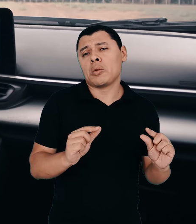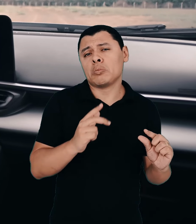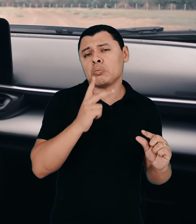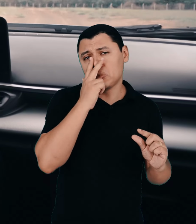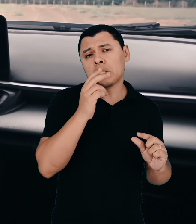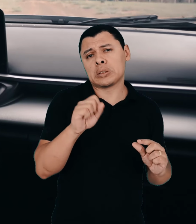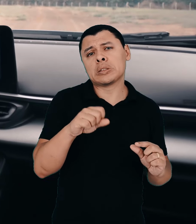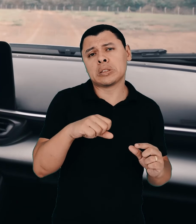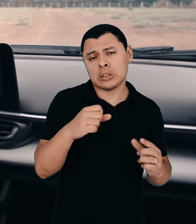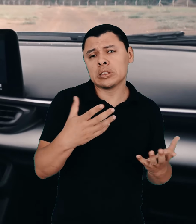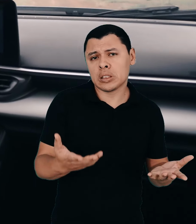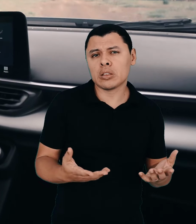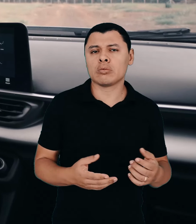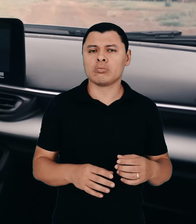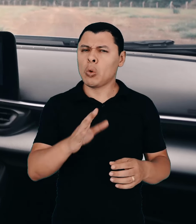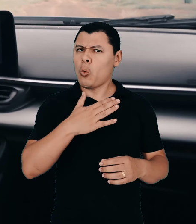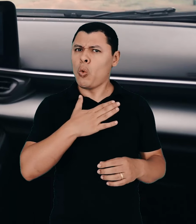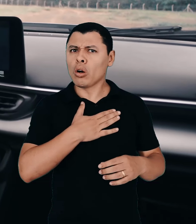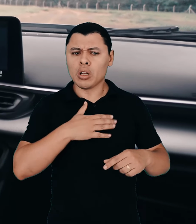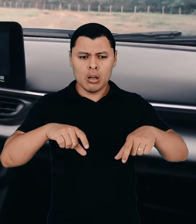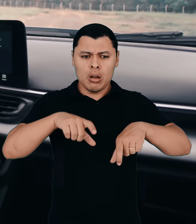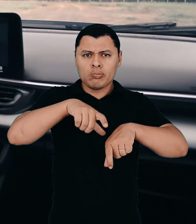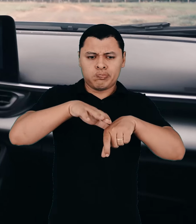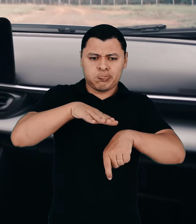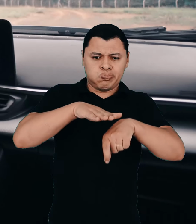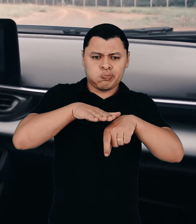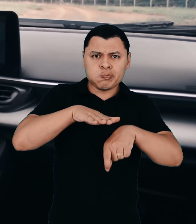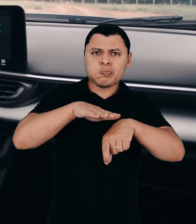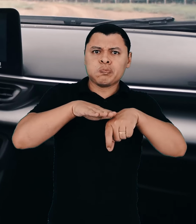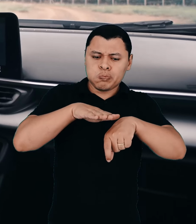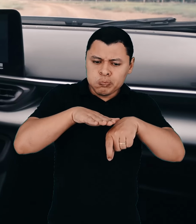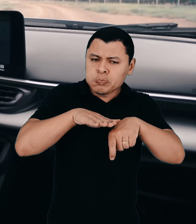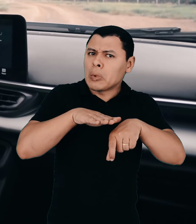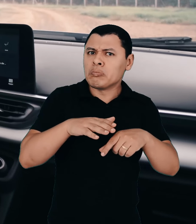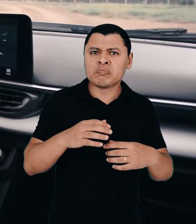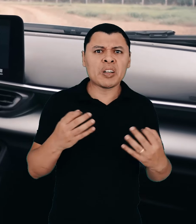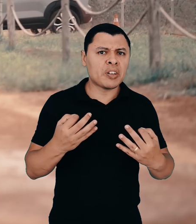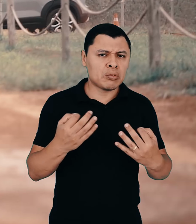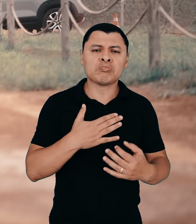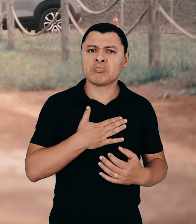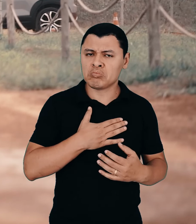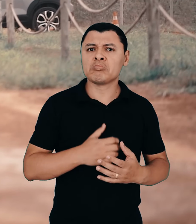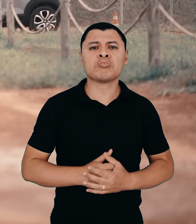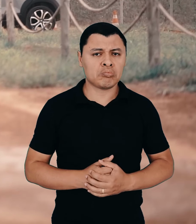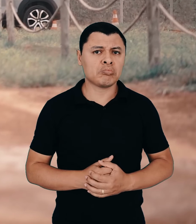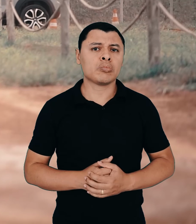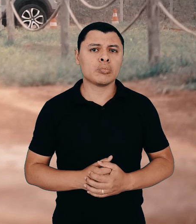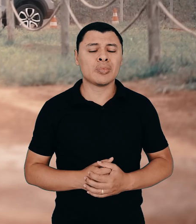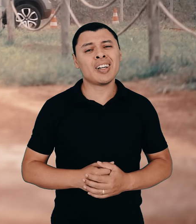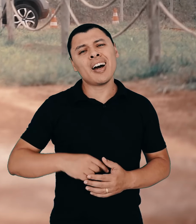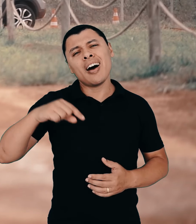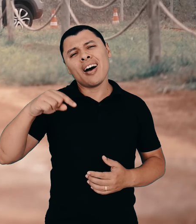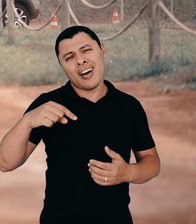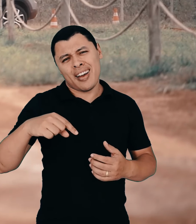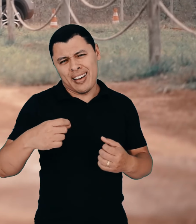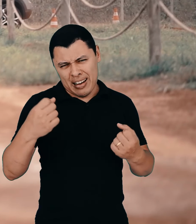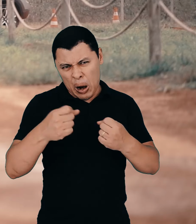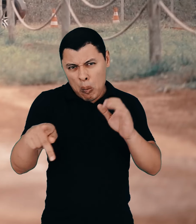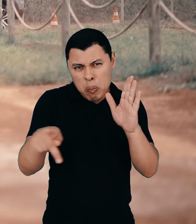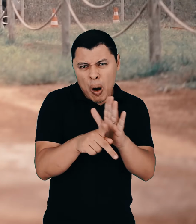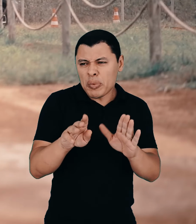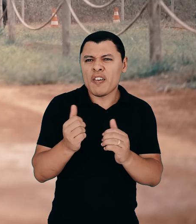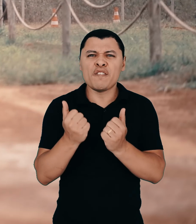capacidade de filtragem de piso, realmente está muito bom mesmo, está bem interessante. Não é um veículo off-road, né, gente? Tem aqui